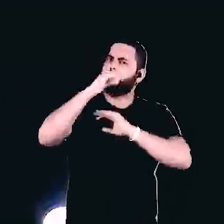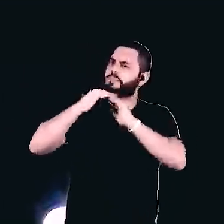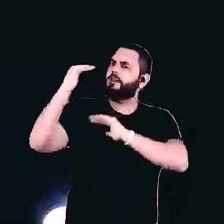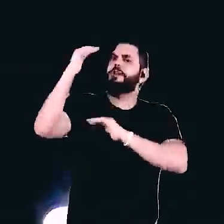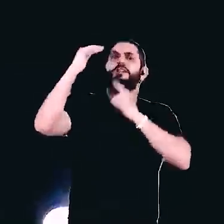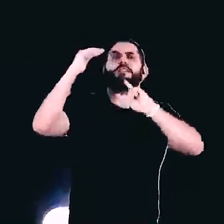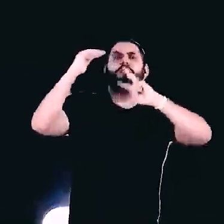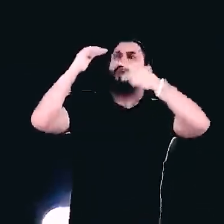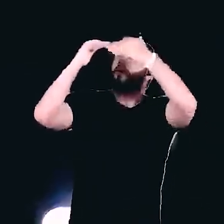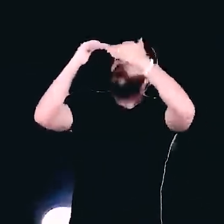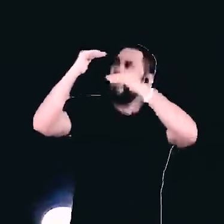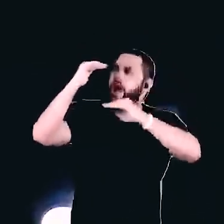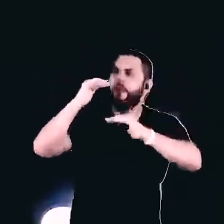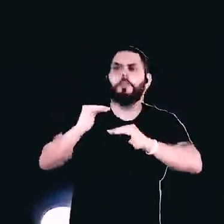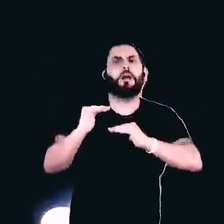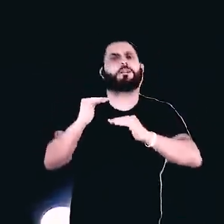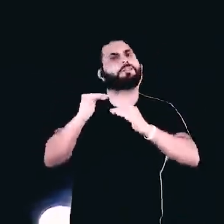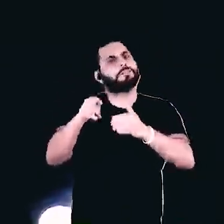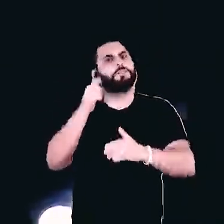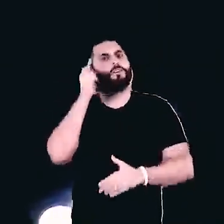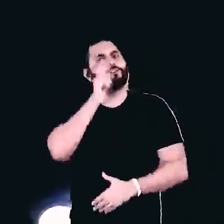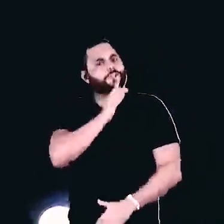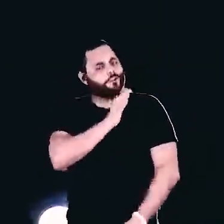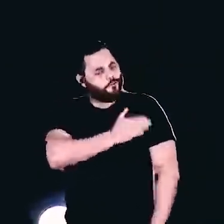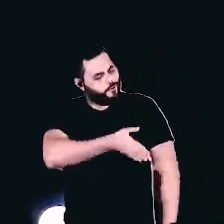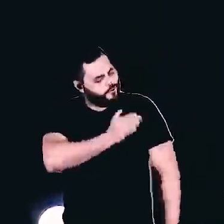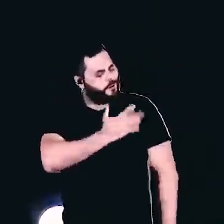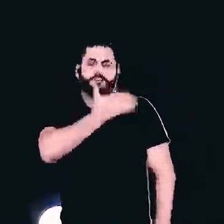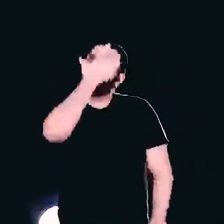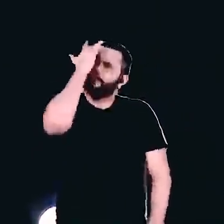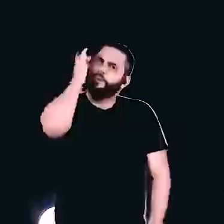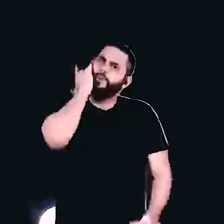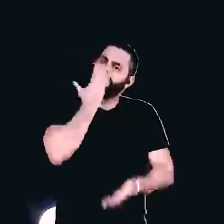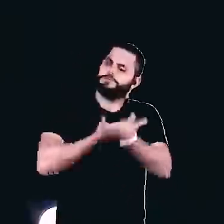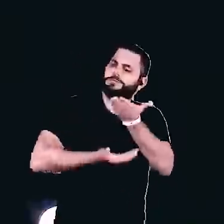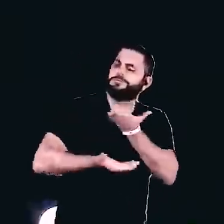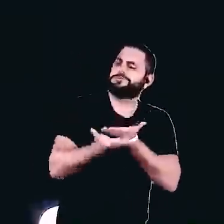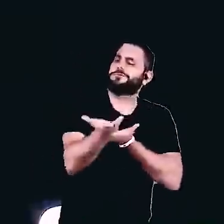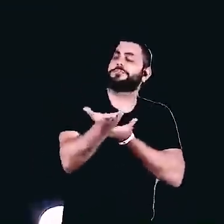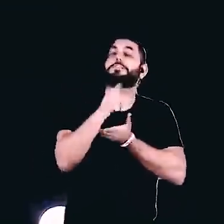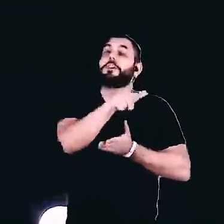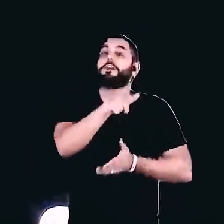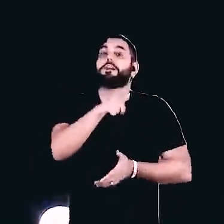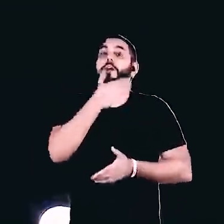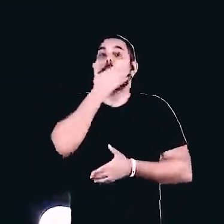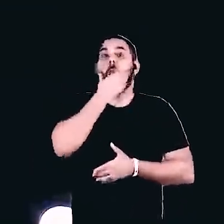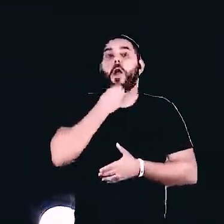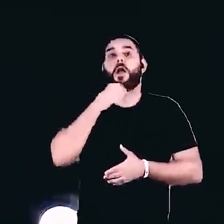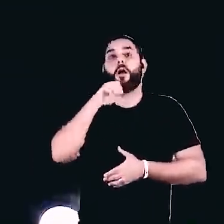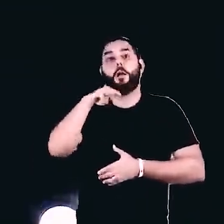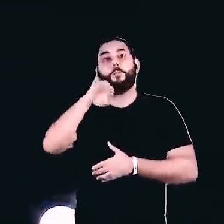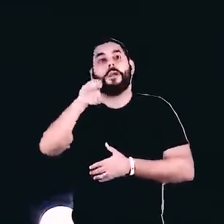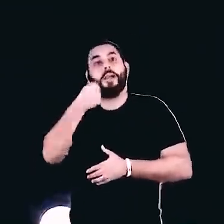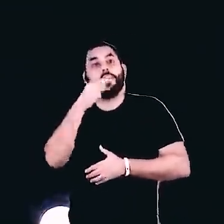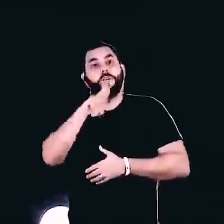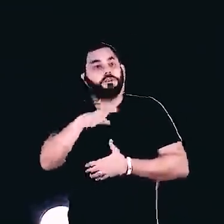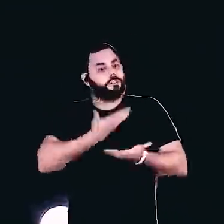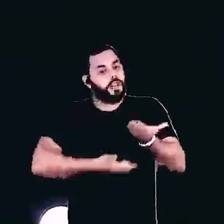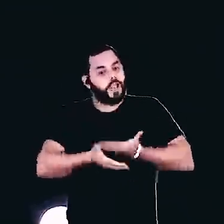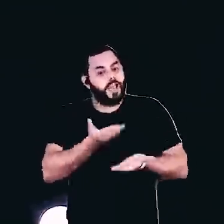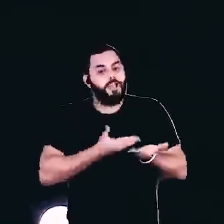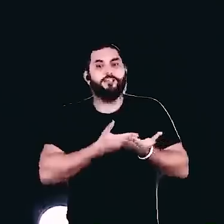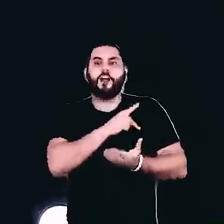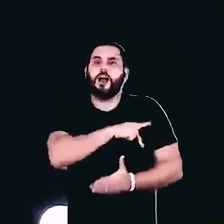faça menor, porque é assim que nós ganhamos o coração das pessoas. Não é à toa que Onésimo serviu o apóstolo Paulo também